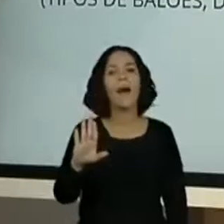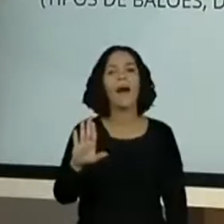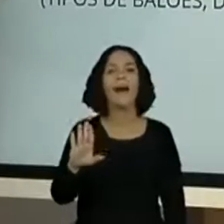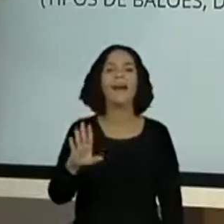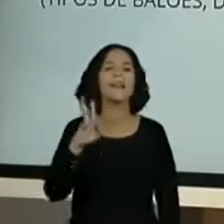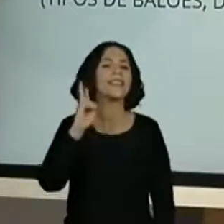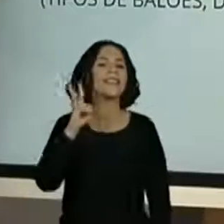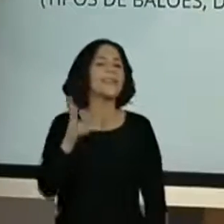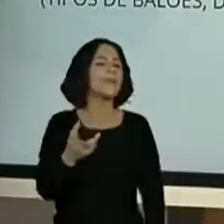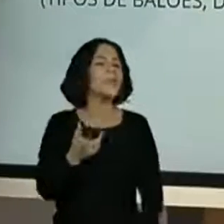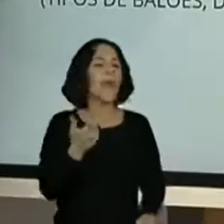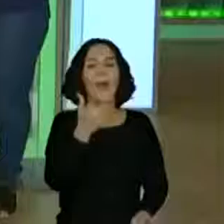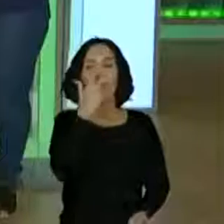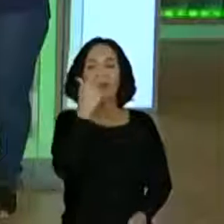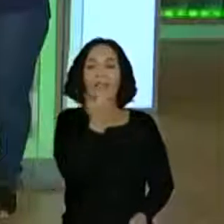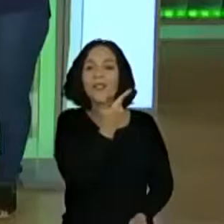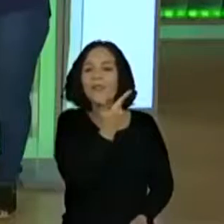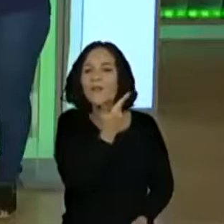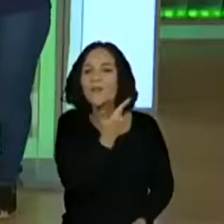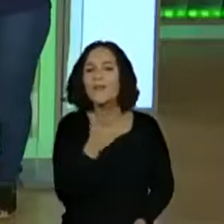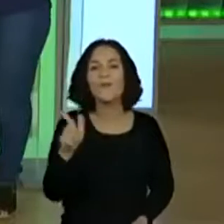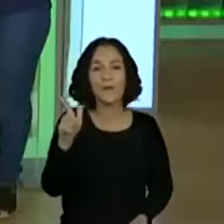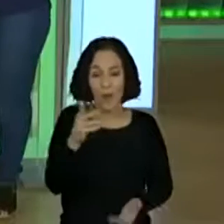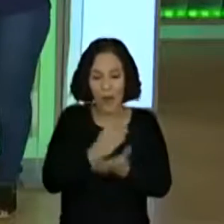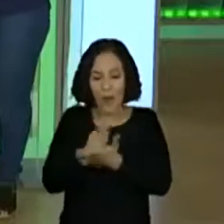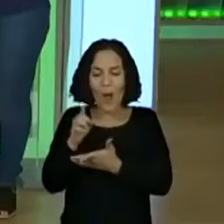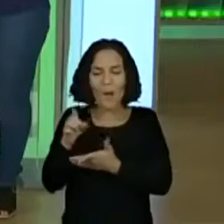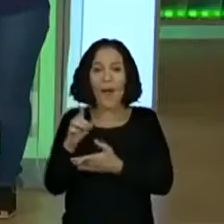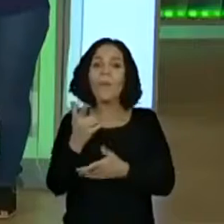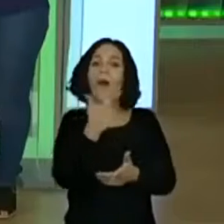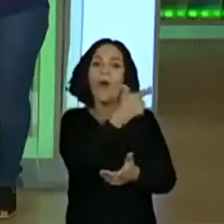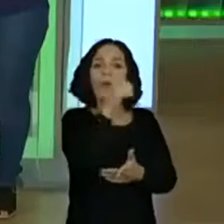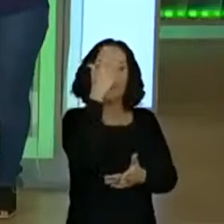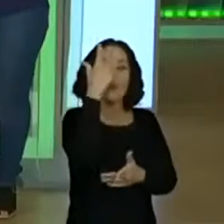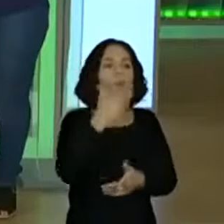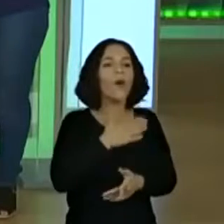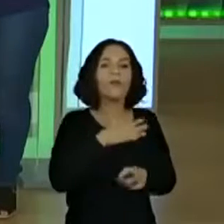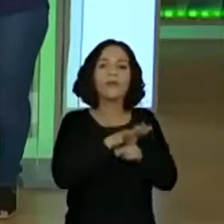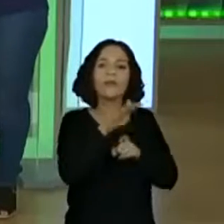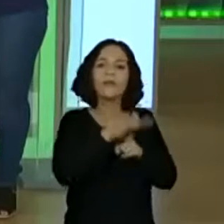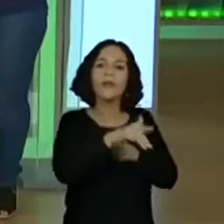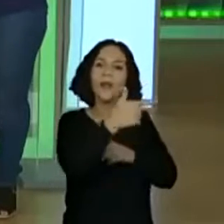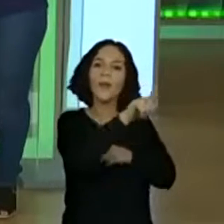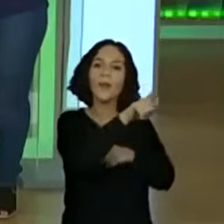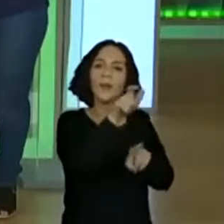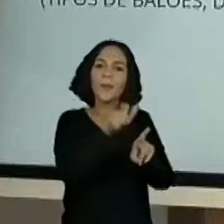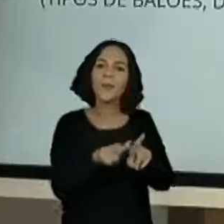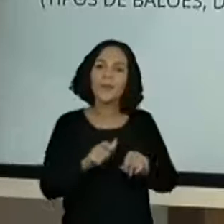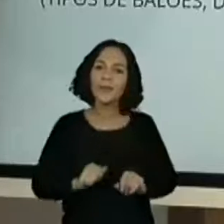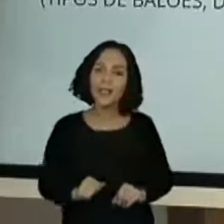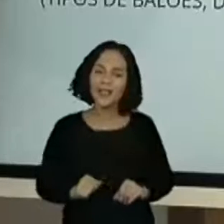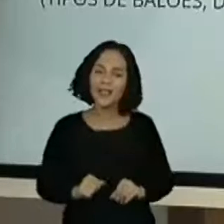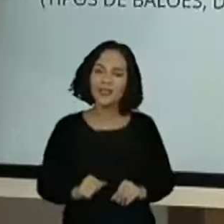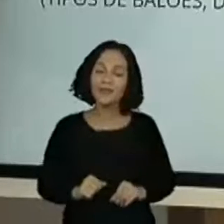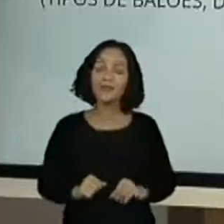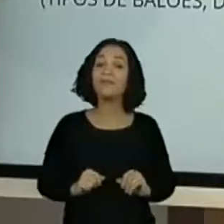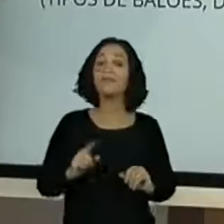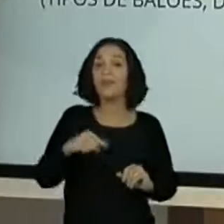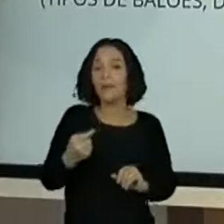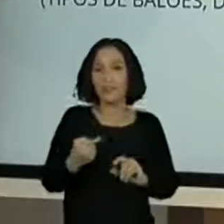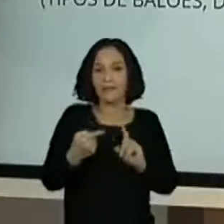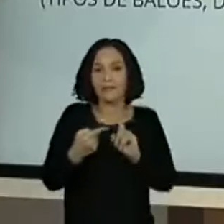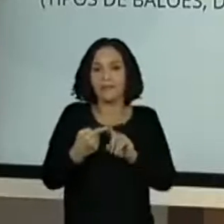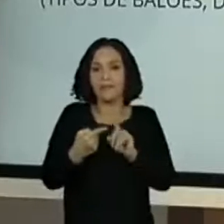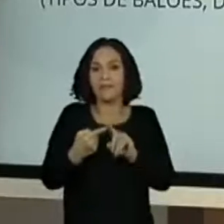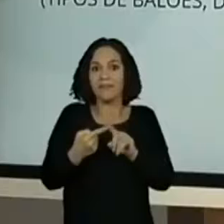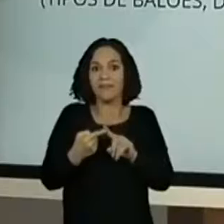tem um personagem, sim, né? Sim, começa com um, mas chega aquele que dou conta, né? Toma conta. Exatamente. Aí chegou uma que